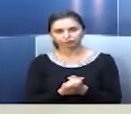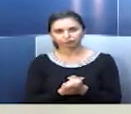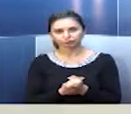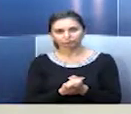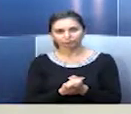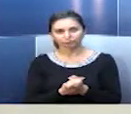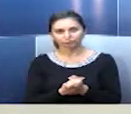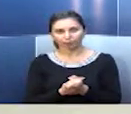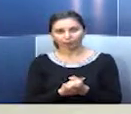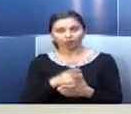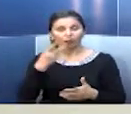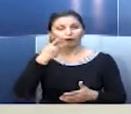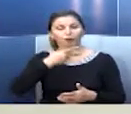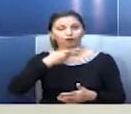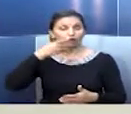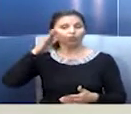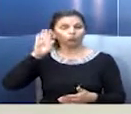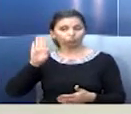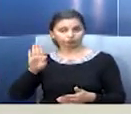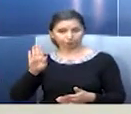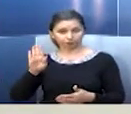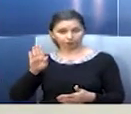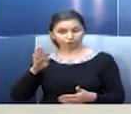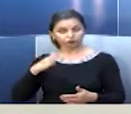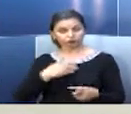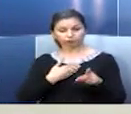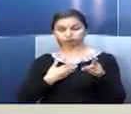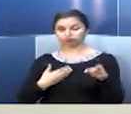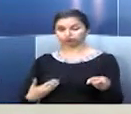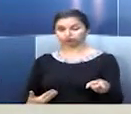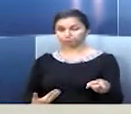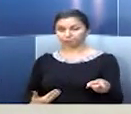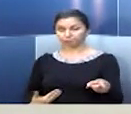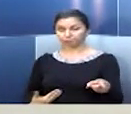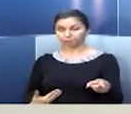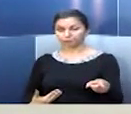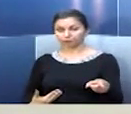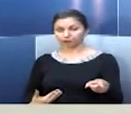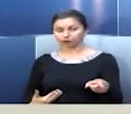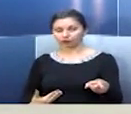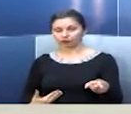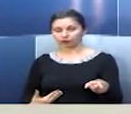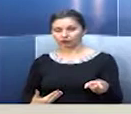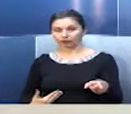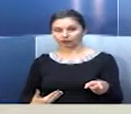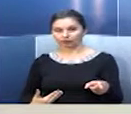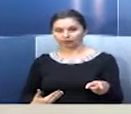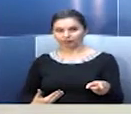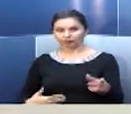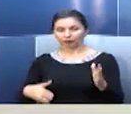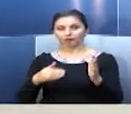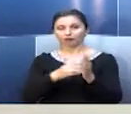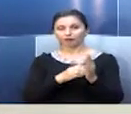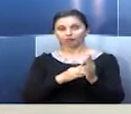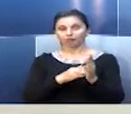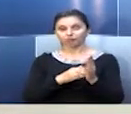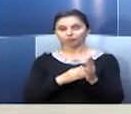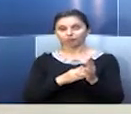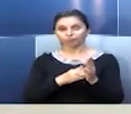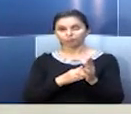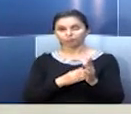Conforme o prometido pelo vosso excelente, pelo excelentíssimo governador, durante a última campanha